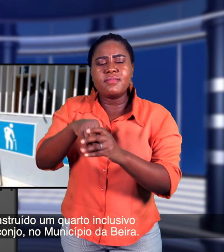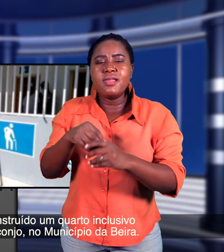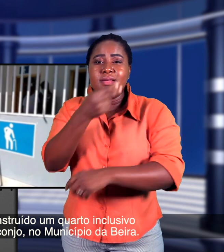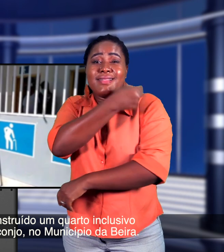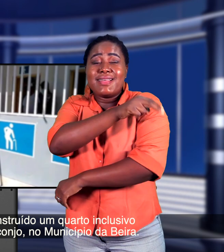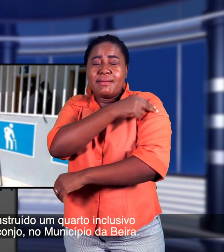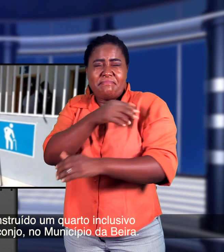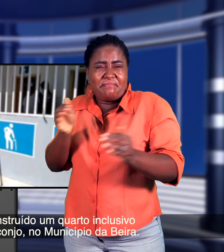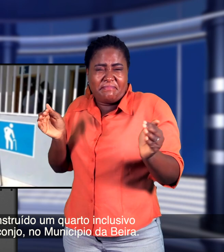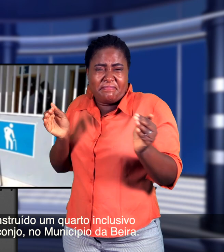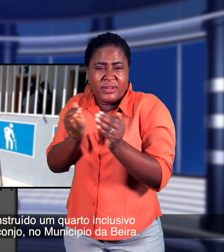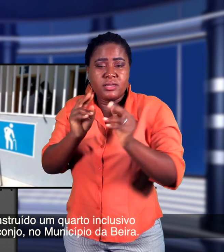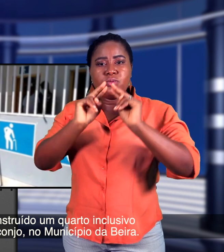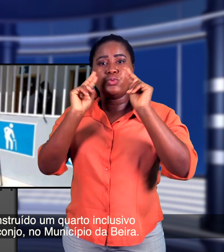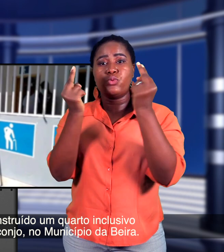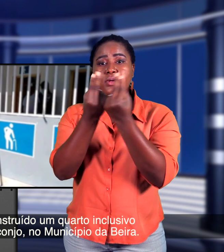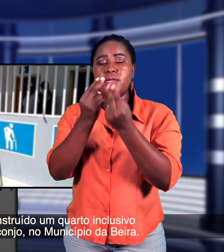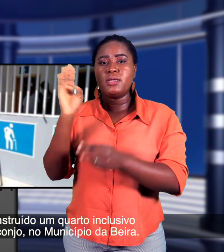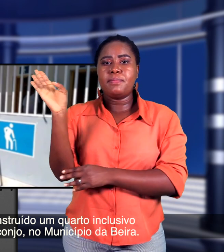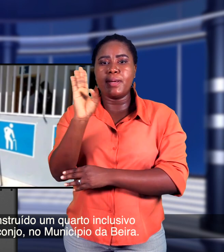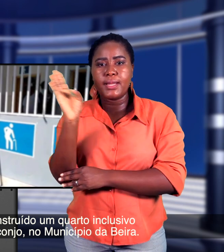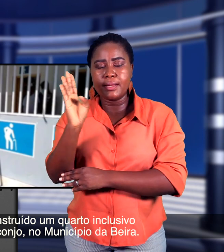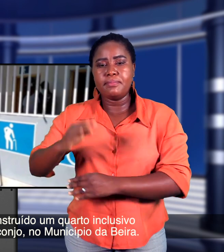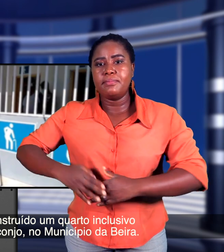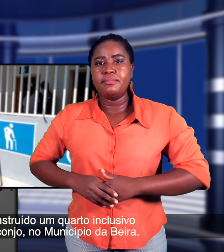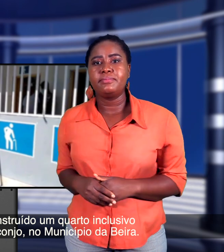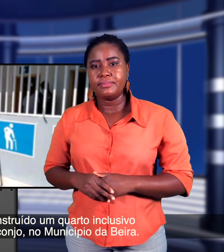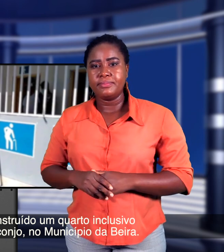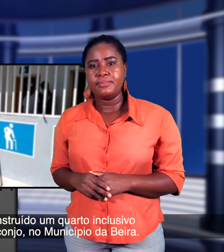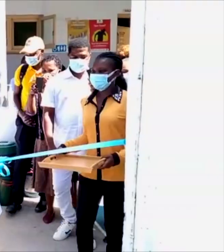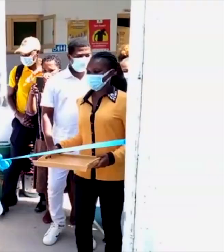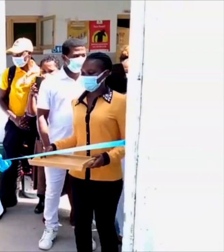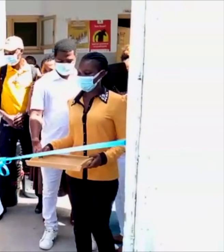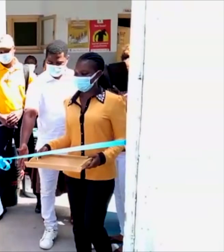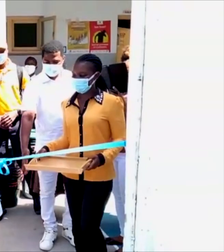no posto de saúde de Nhaconjo, no município da Beira.